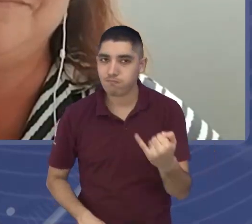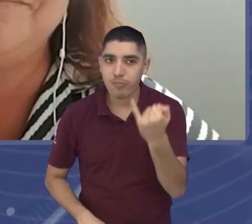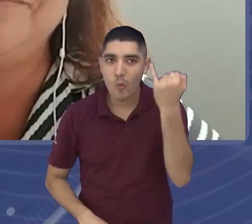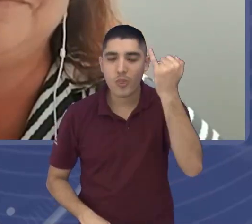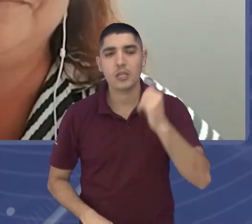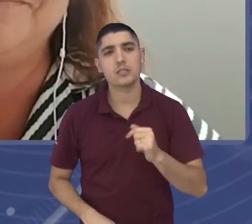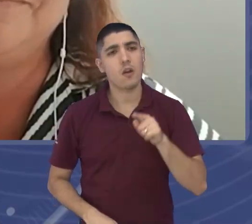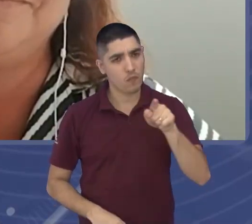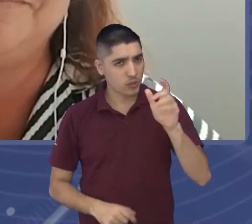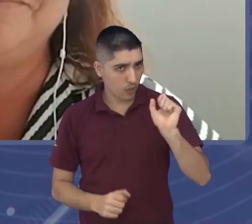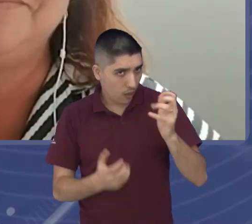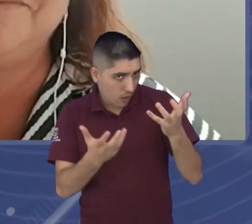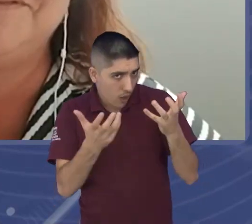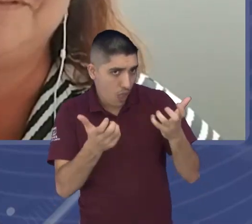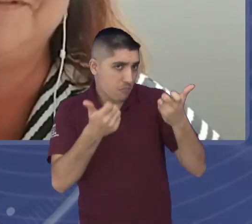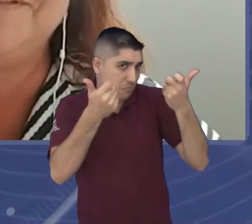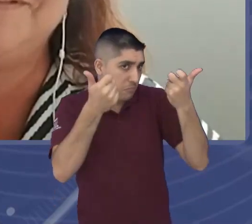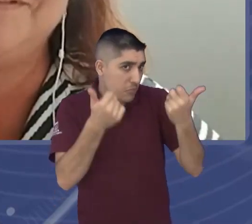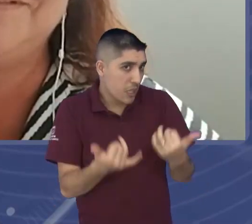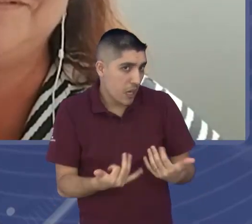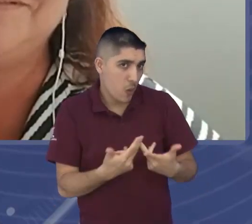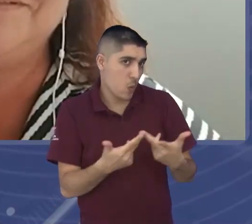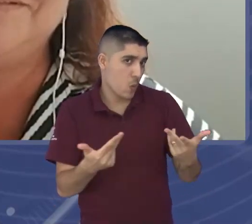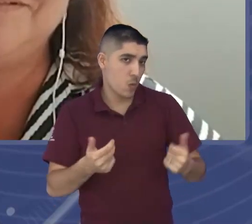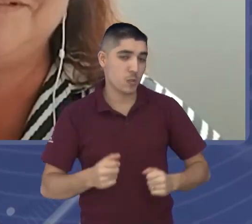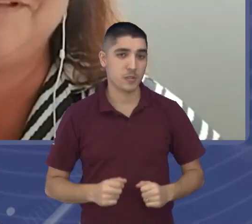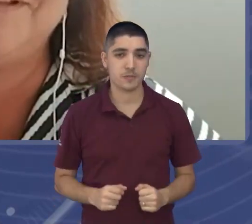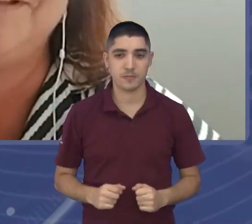gostaria de fazer alguma colocação?